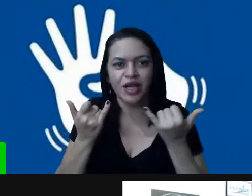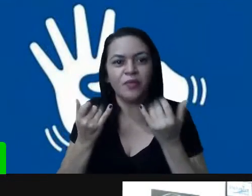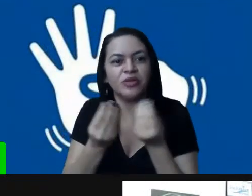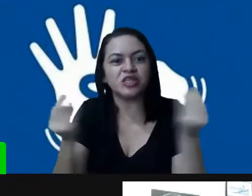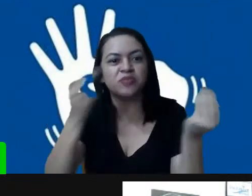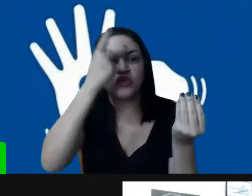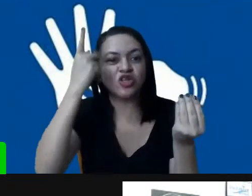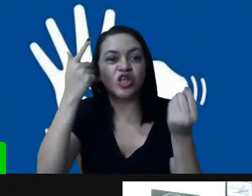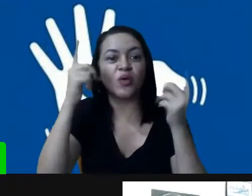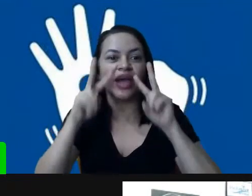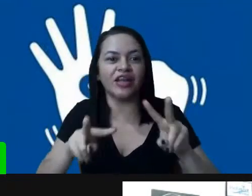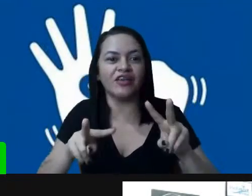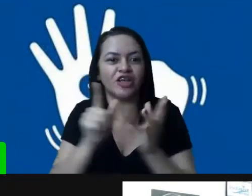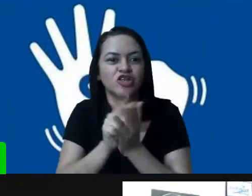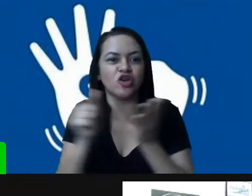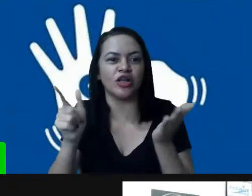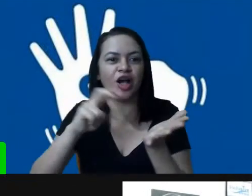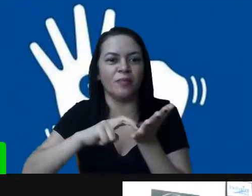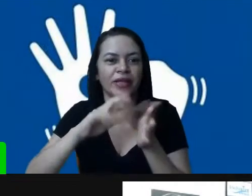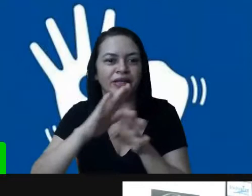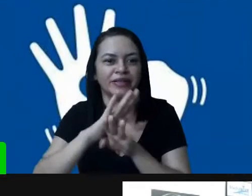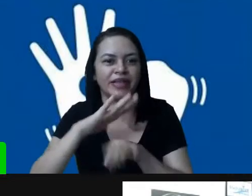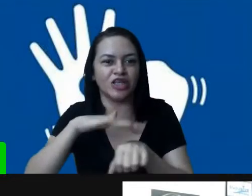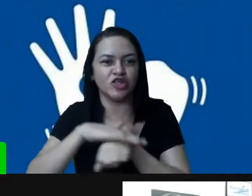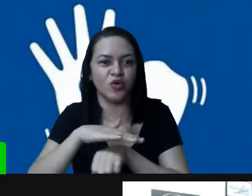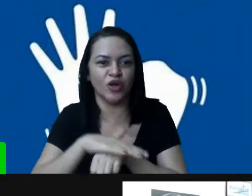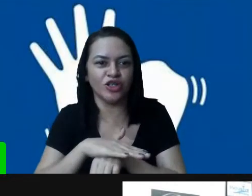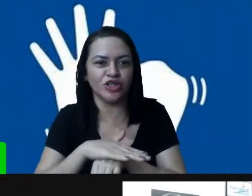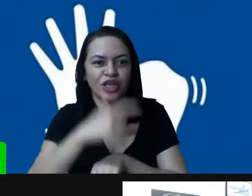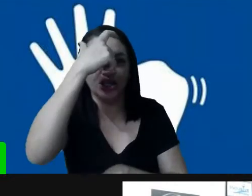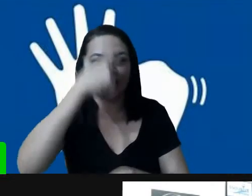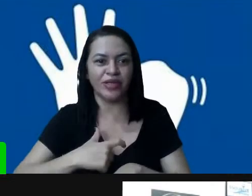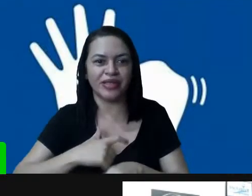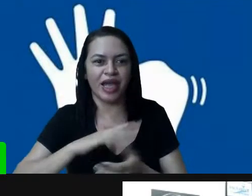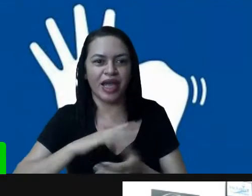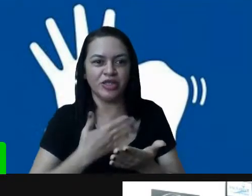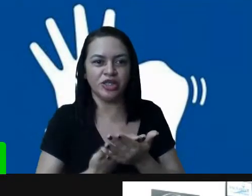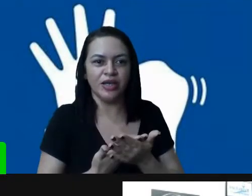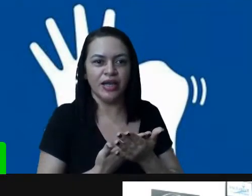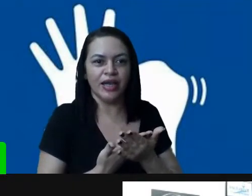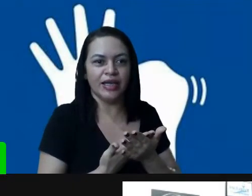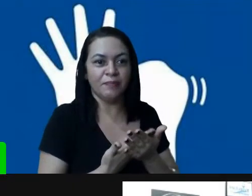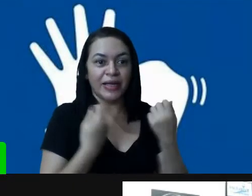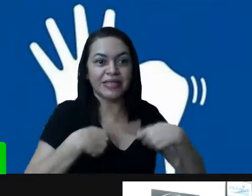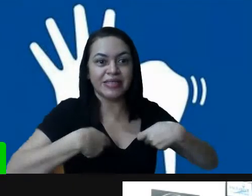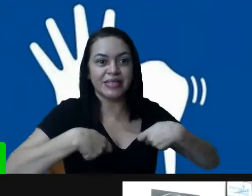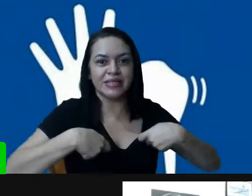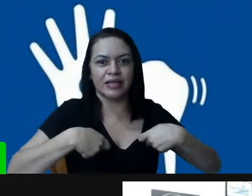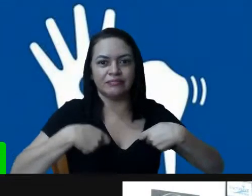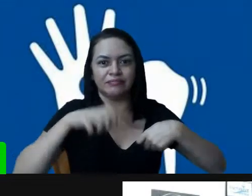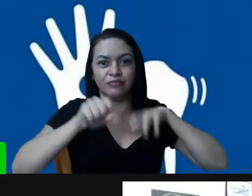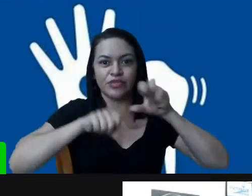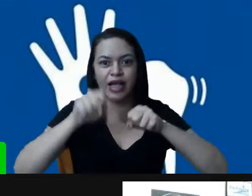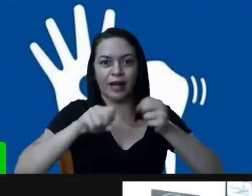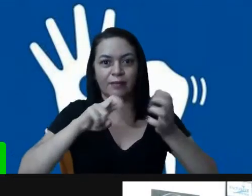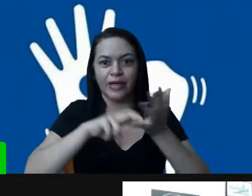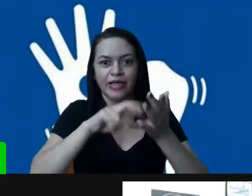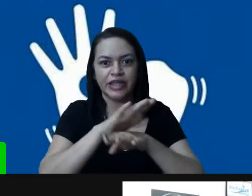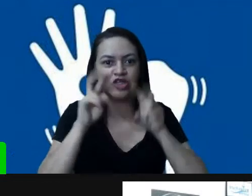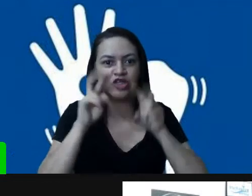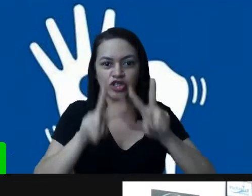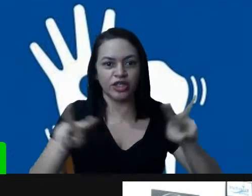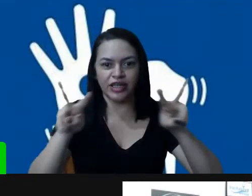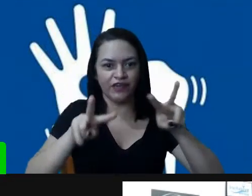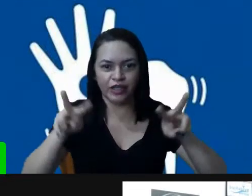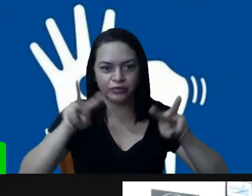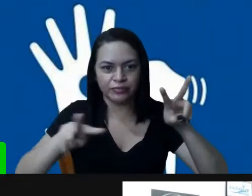informações. Muitas pessoas não querem ver jornal manhã, tarde e noite. E já o intérprete, ele precisa buscar. Manhã,